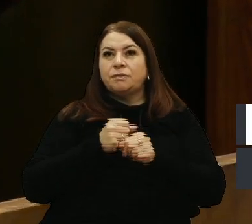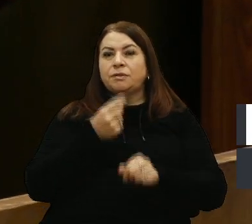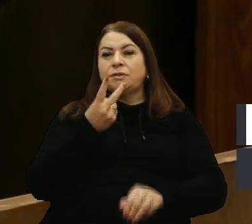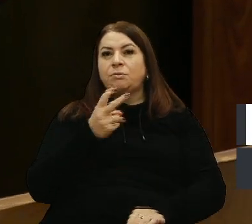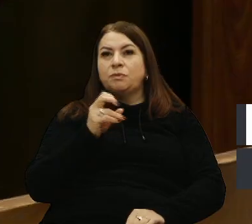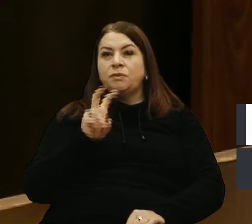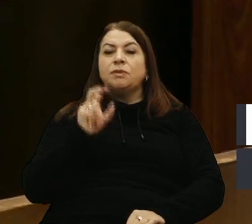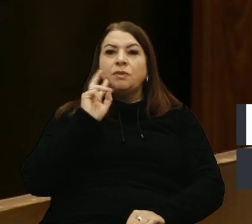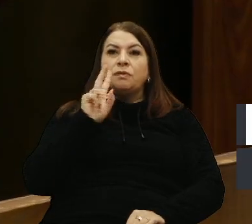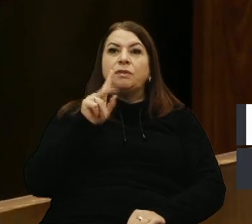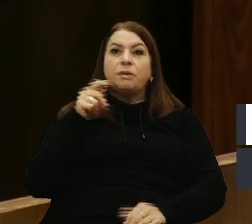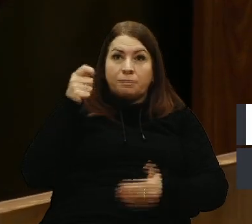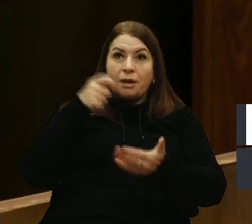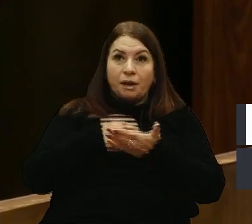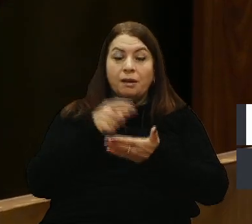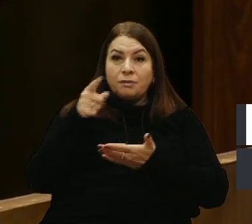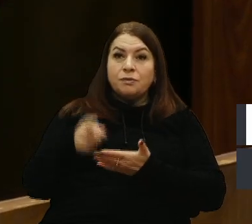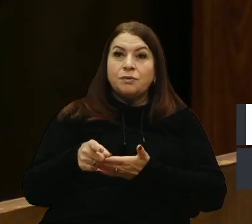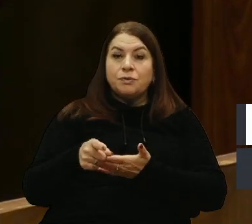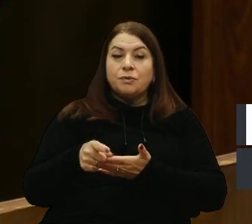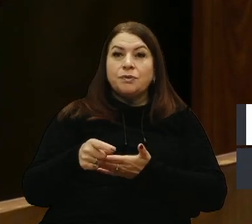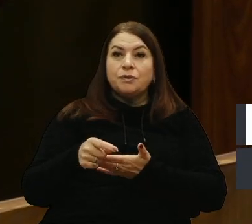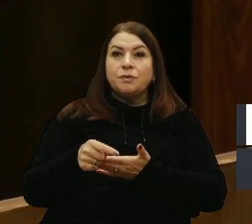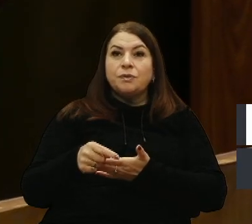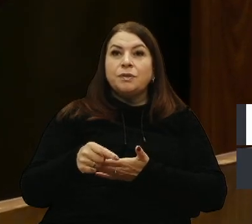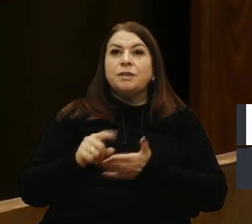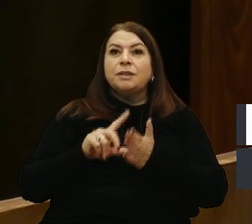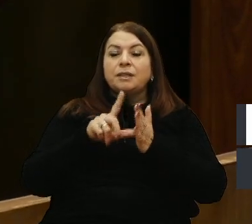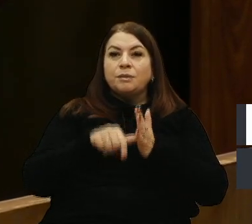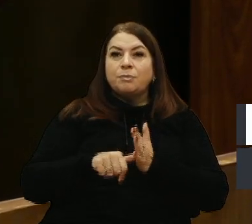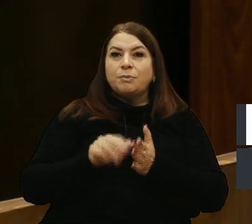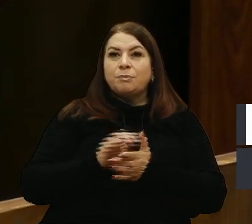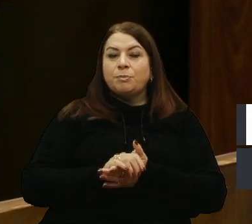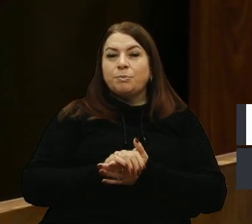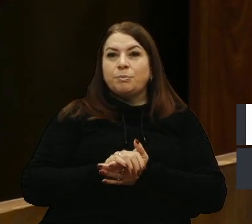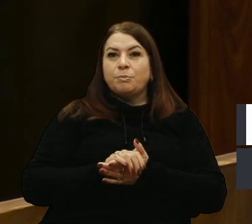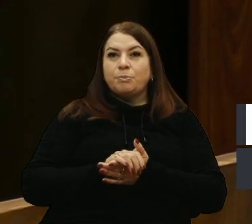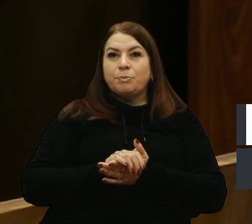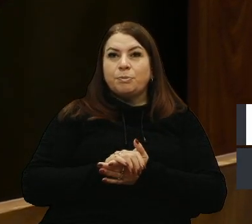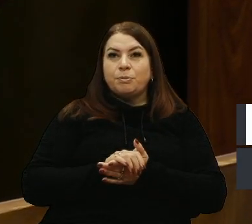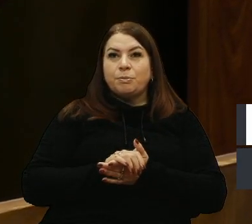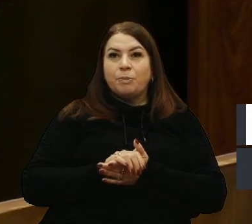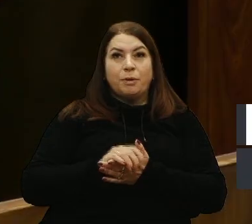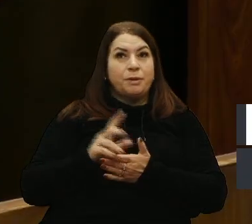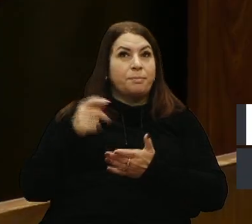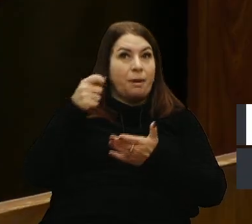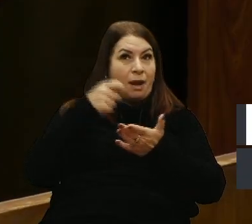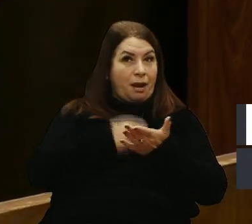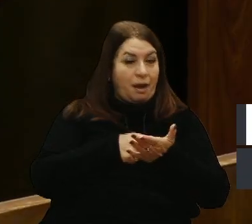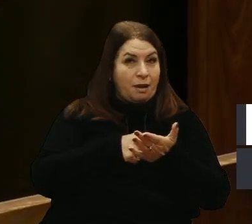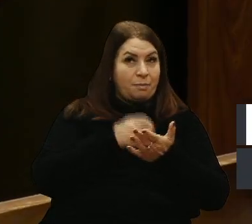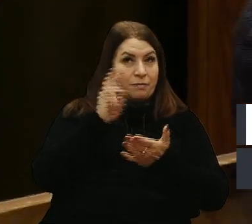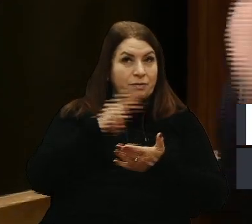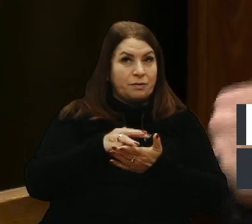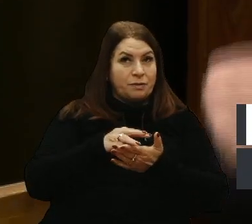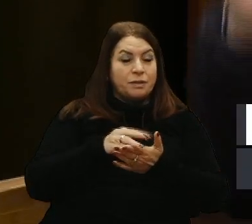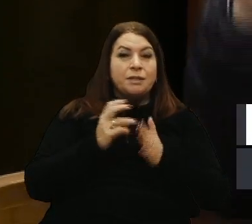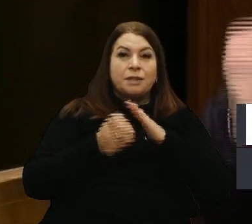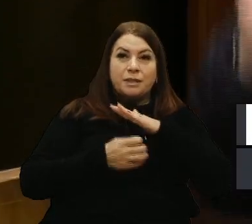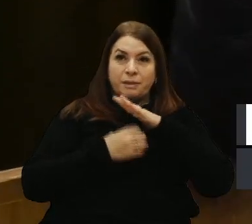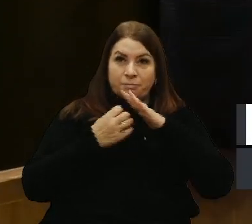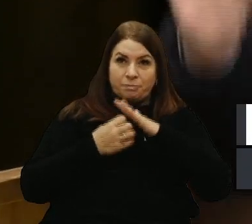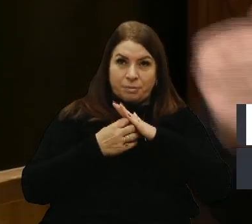foi concedido um subsídio, logo após a concessão. Ou seja, a